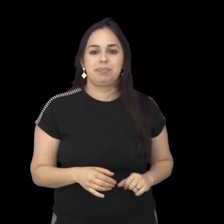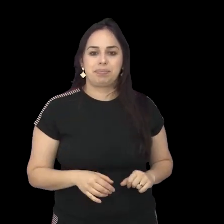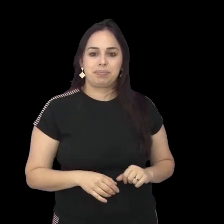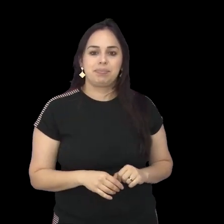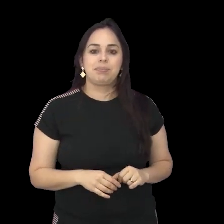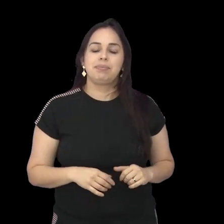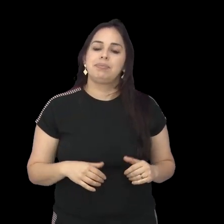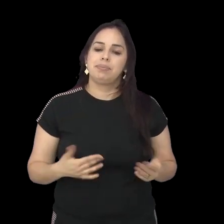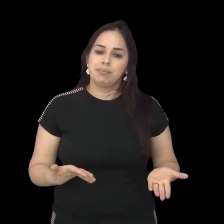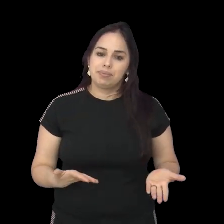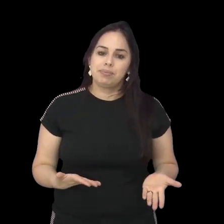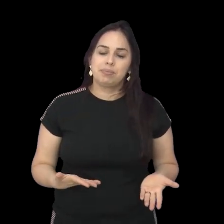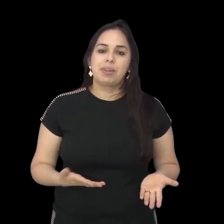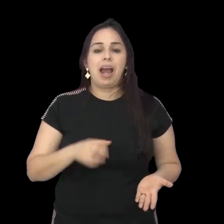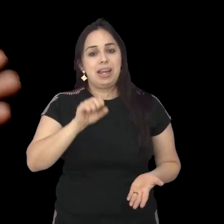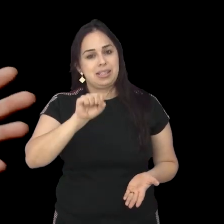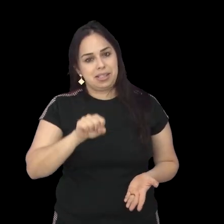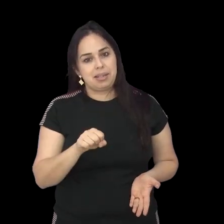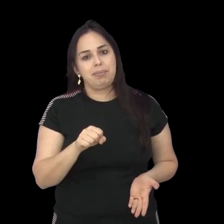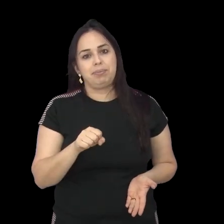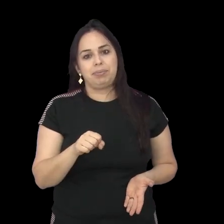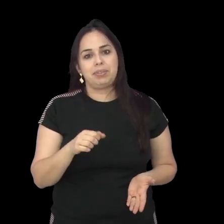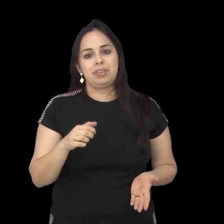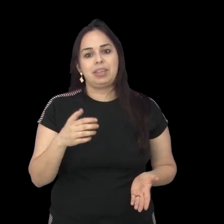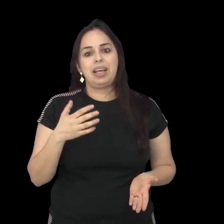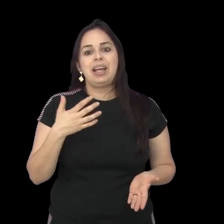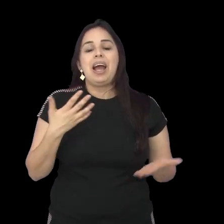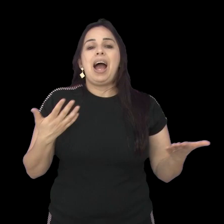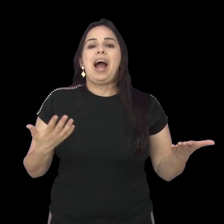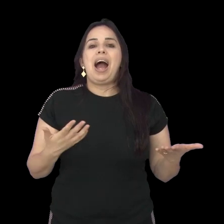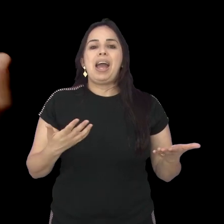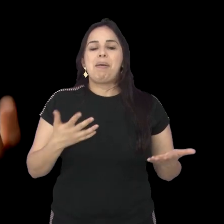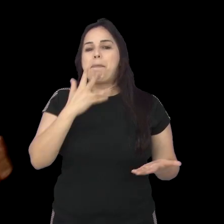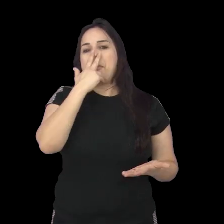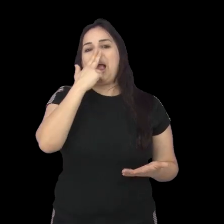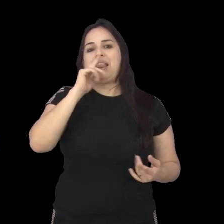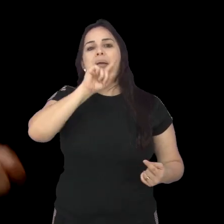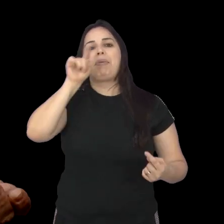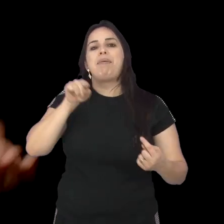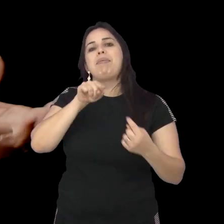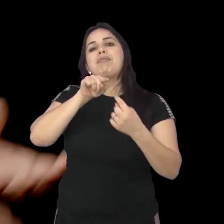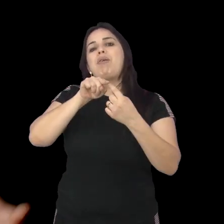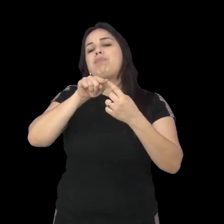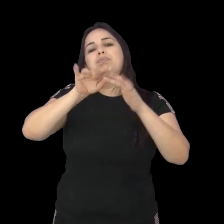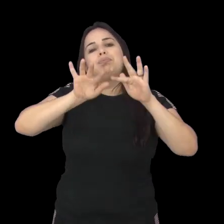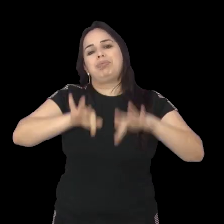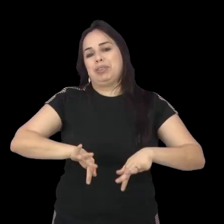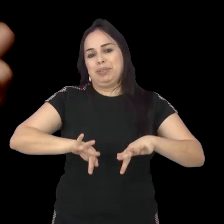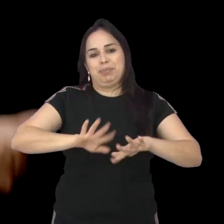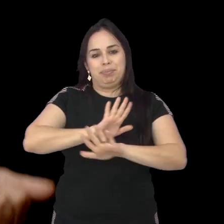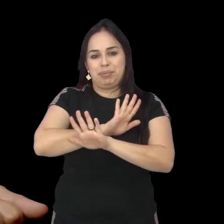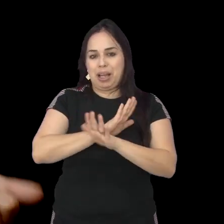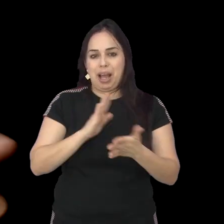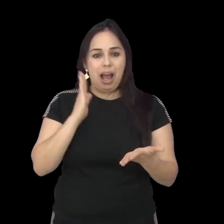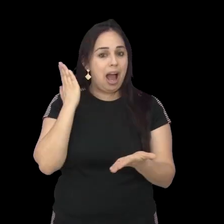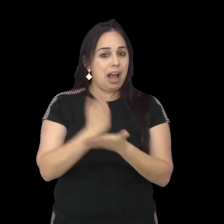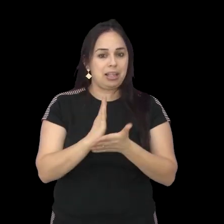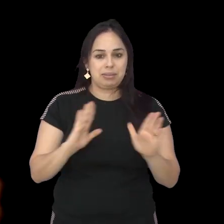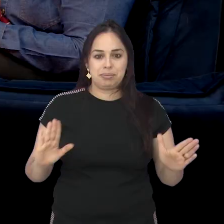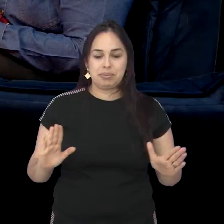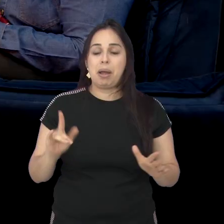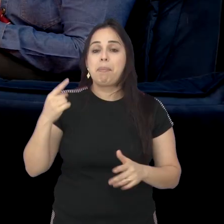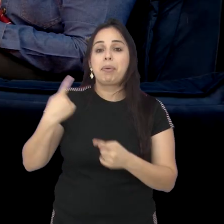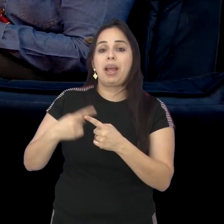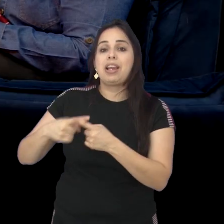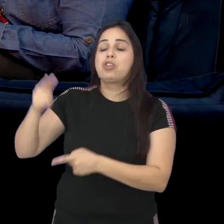chaves para ele. Aí sim, eu fiquei, parecia que a minha missão como cobertura do Pinheirinho foi concluída, concluiu,